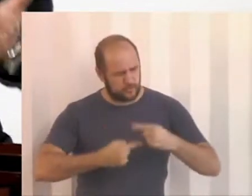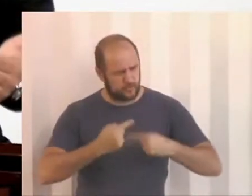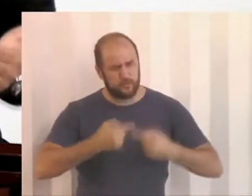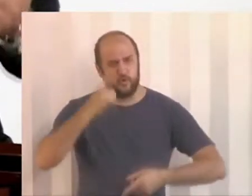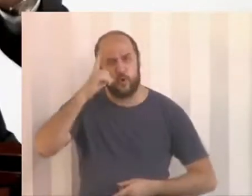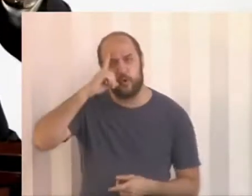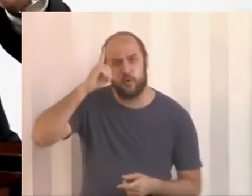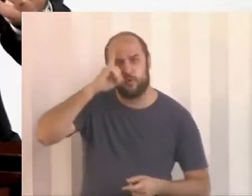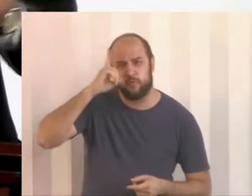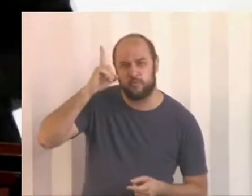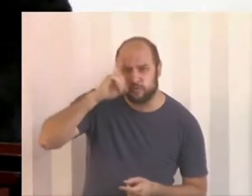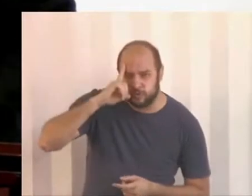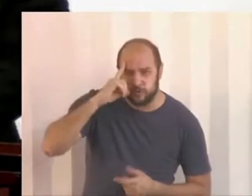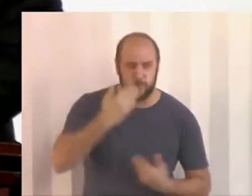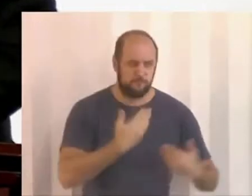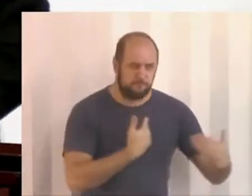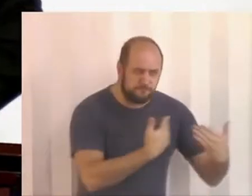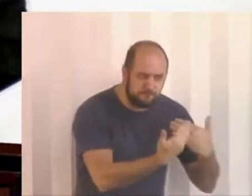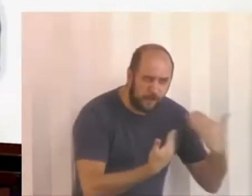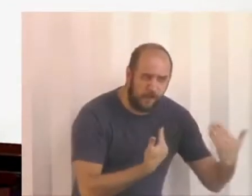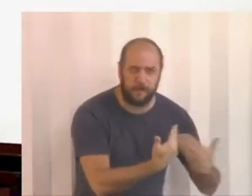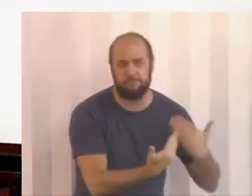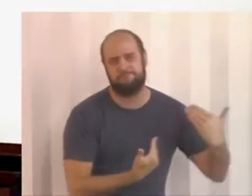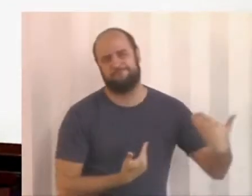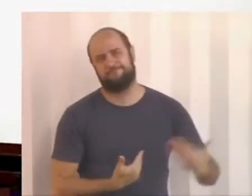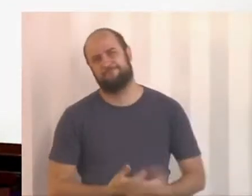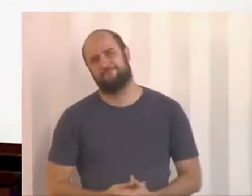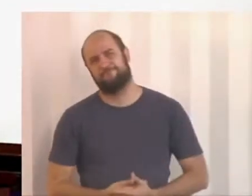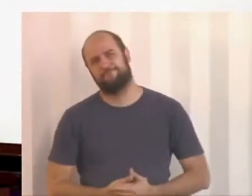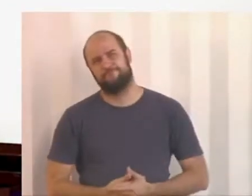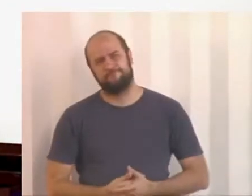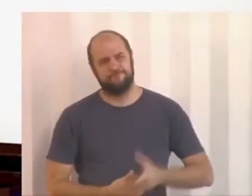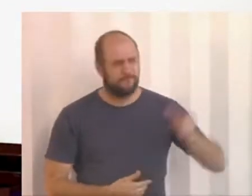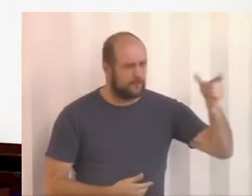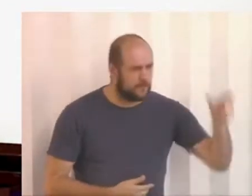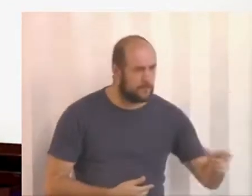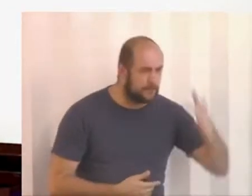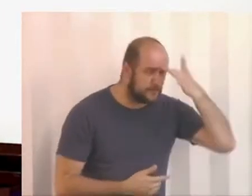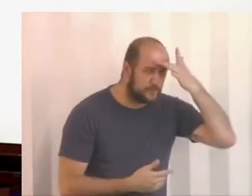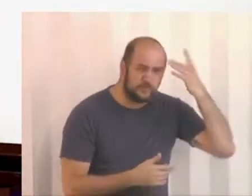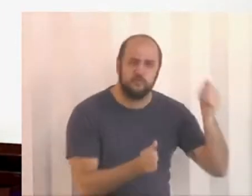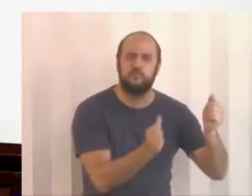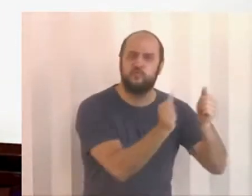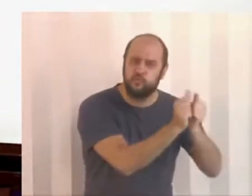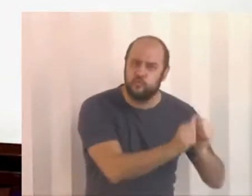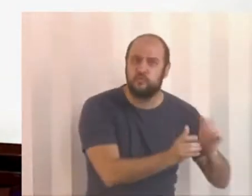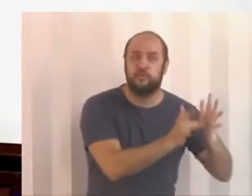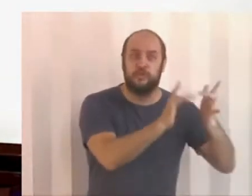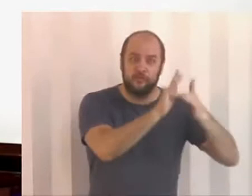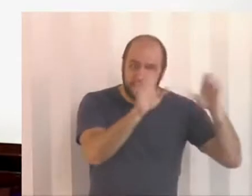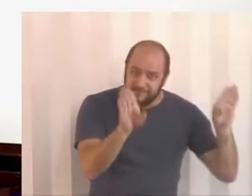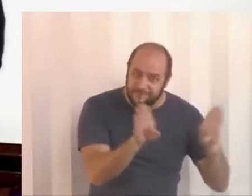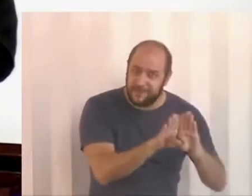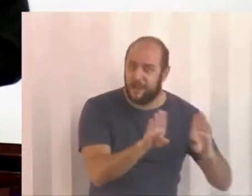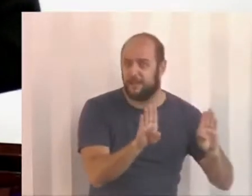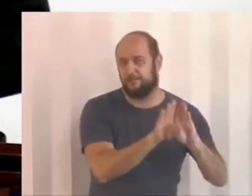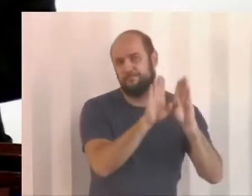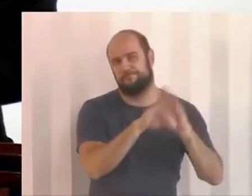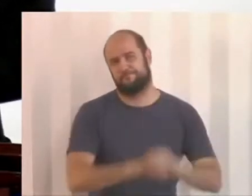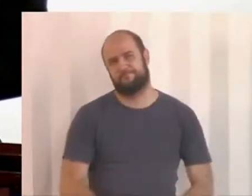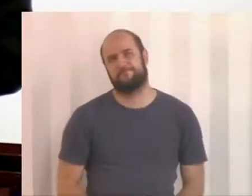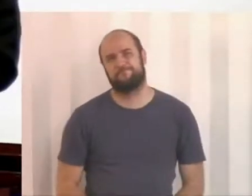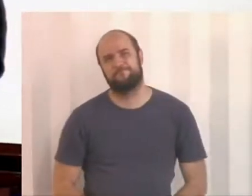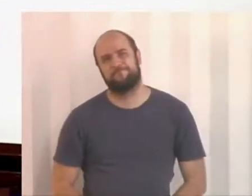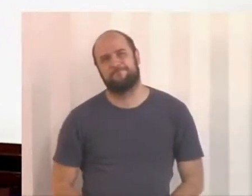dia com o meu próximo, com aquele que também está unido com Cristo. E